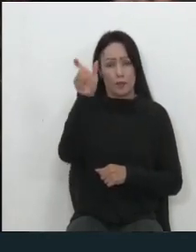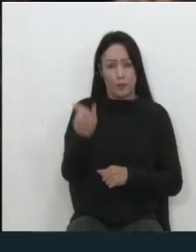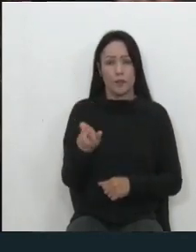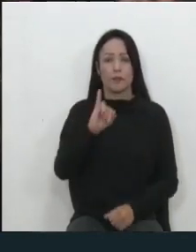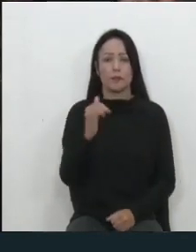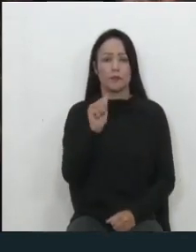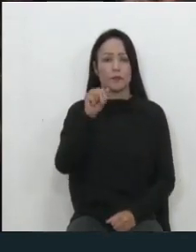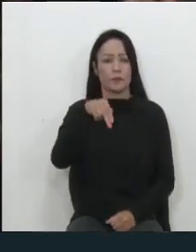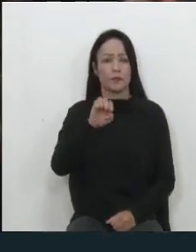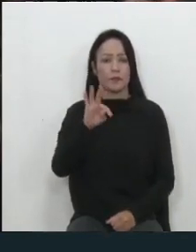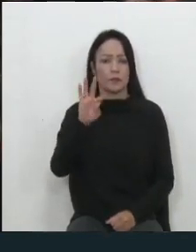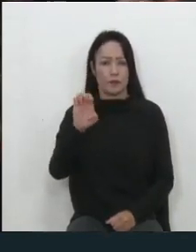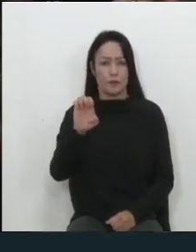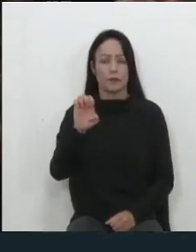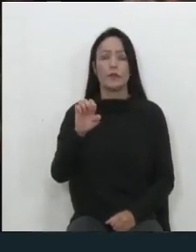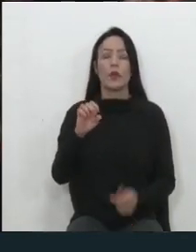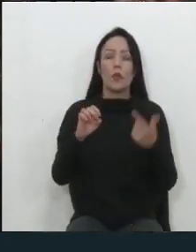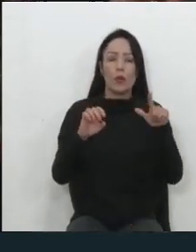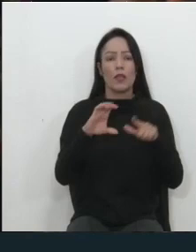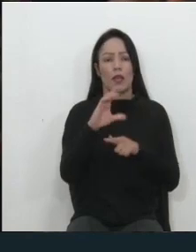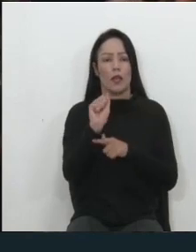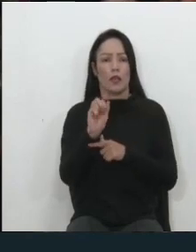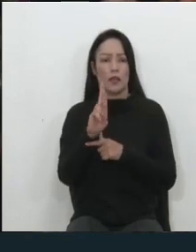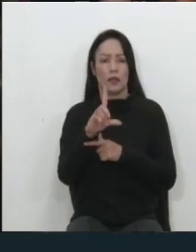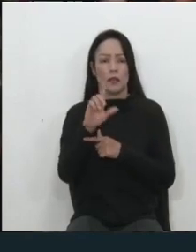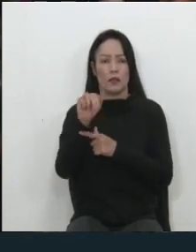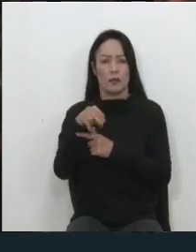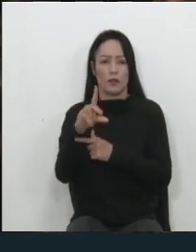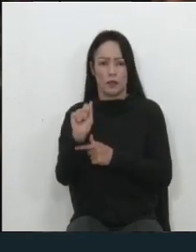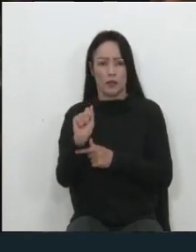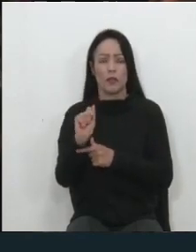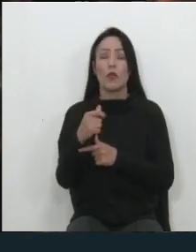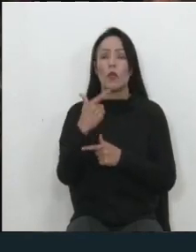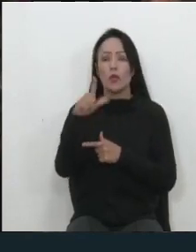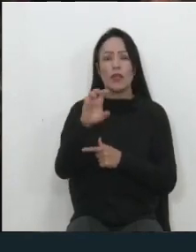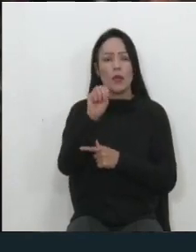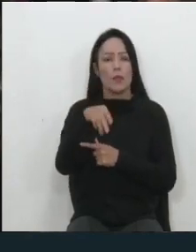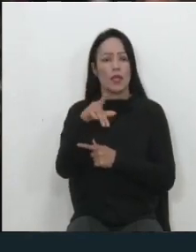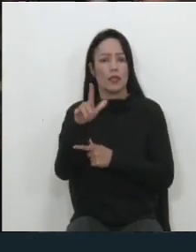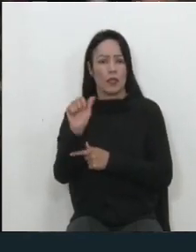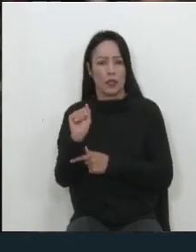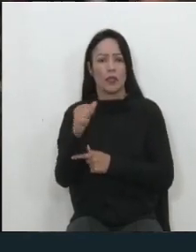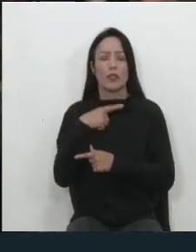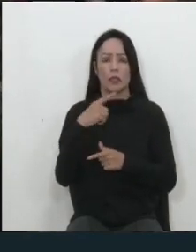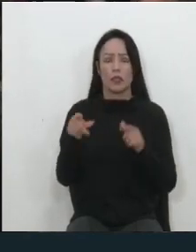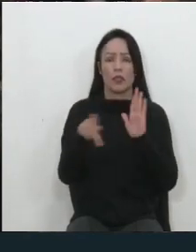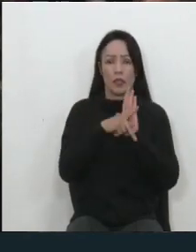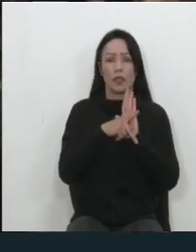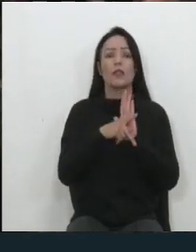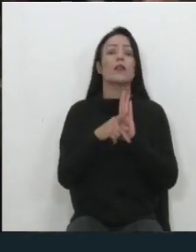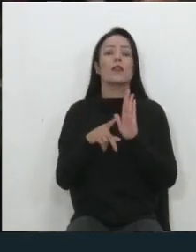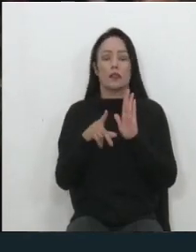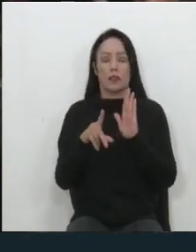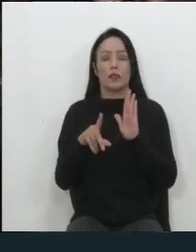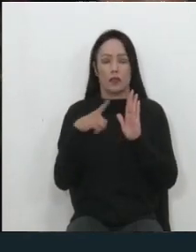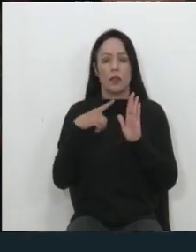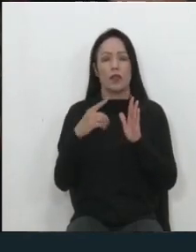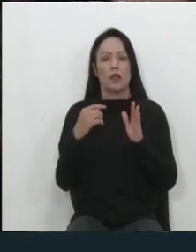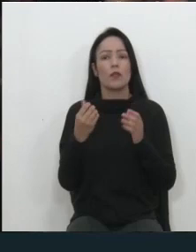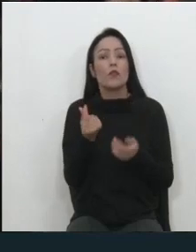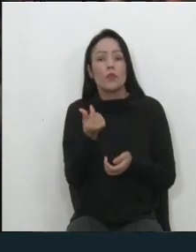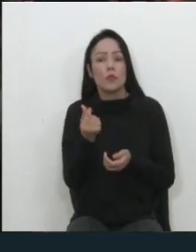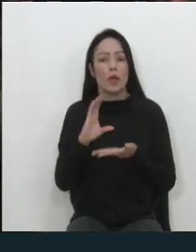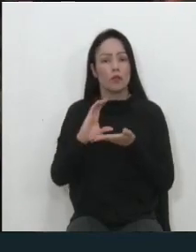outro da vereadora Carlinda Tinoco. Um outro projeto é uma emenda à lei orgânica que diz respeito aí à fixação do subsídio de vereadores e